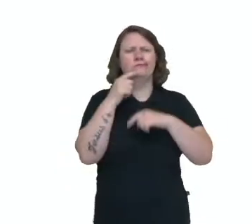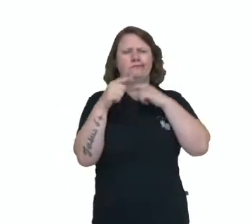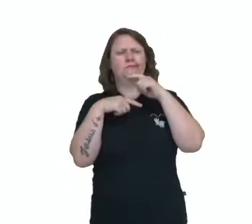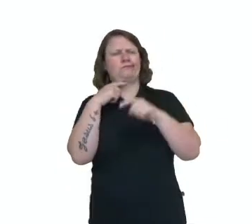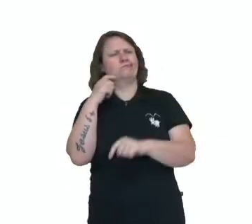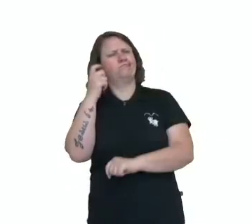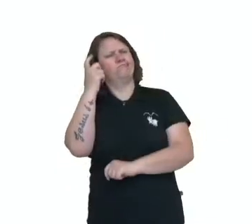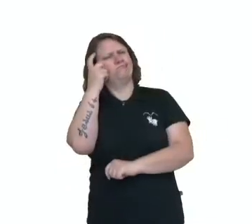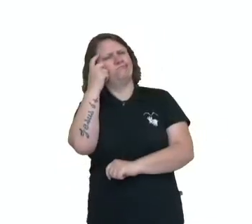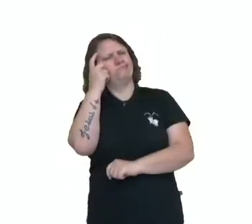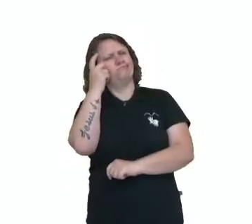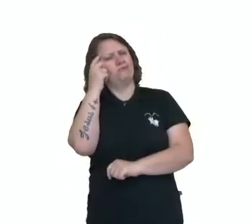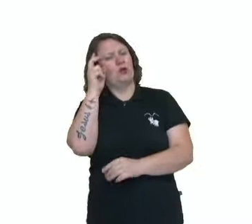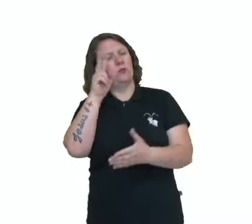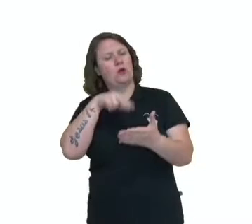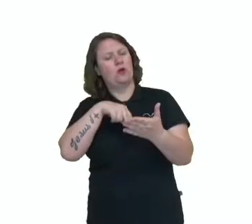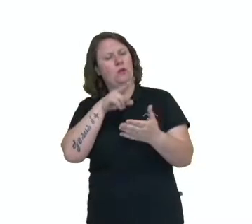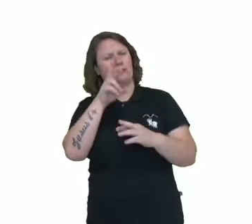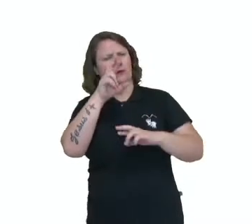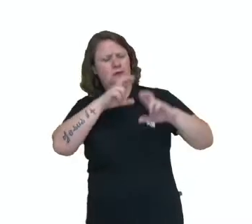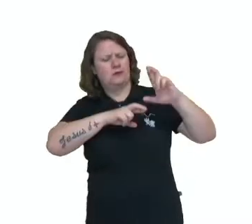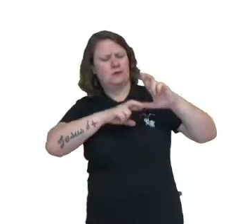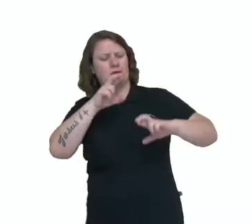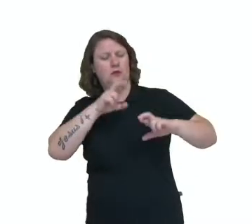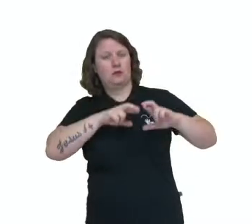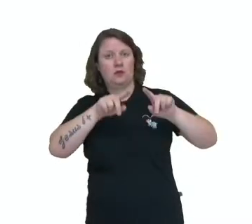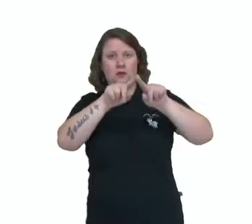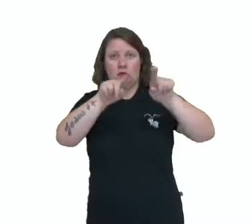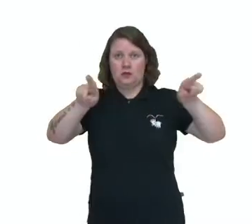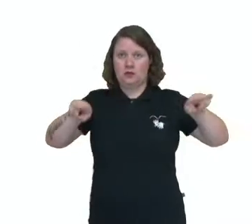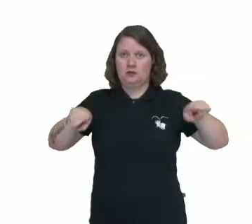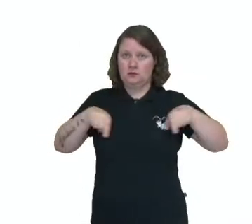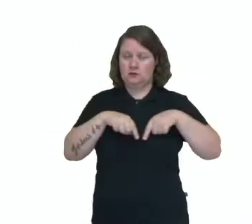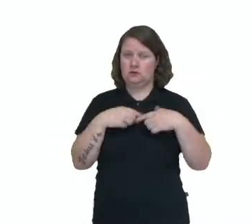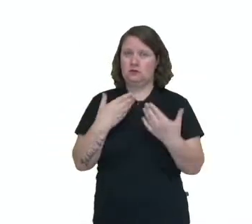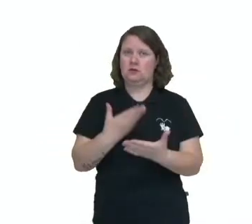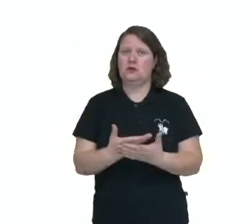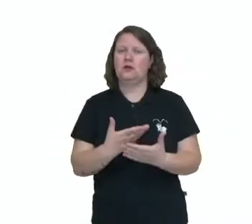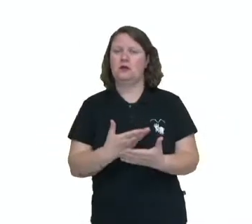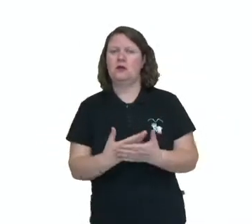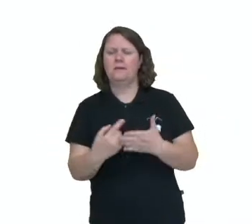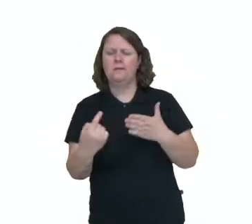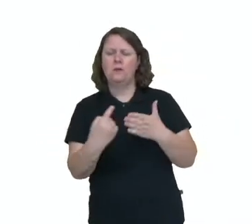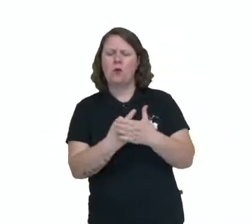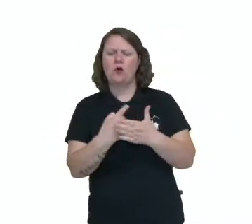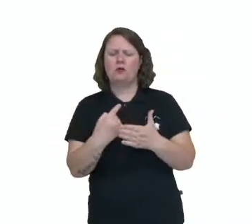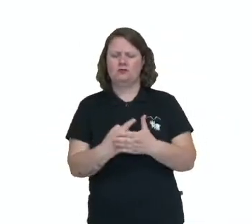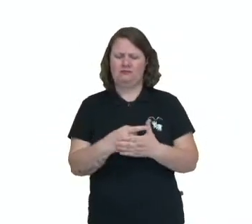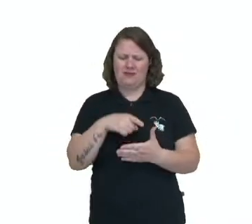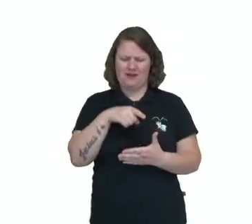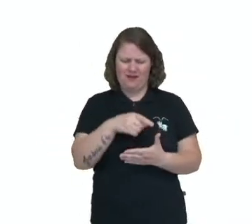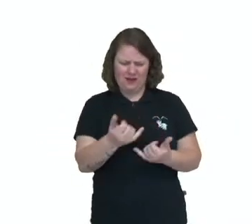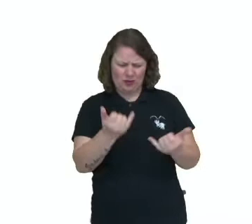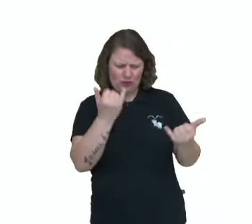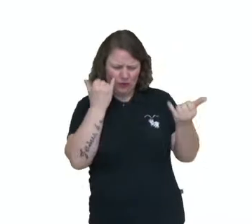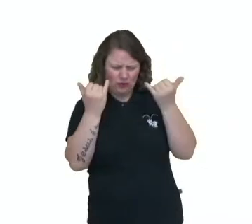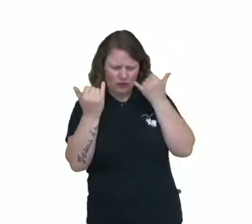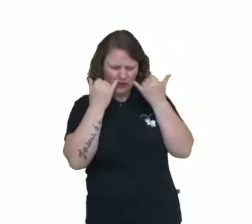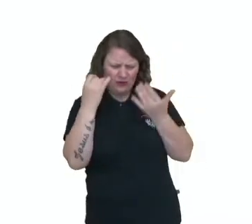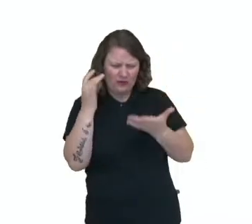para análise em sala de aula. A ideia é que eles próprios se perguntem: essa notícia tem fontes e